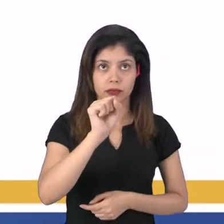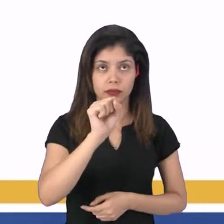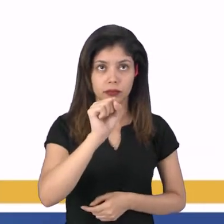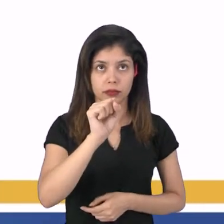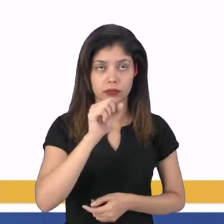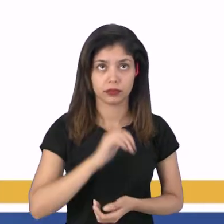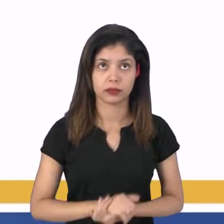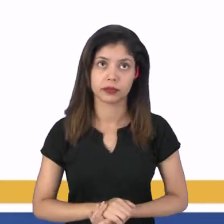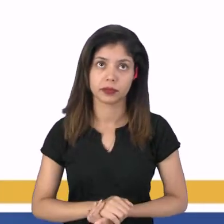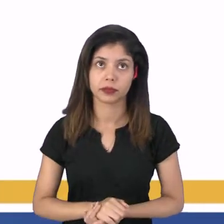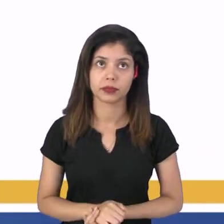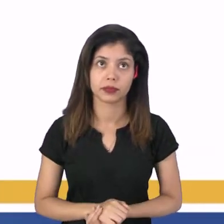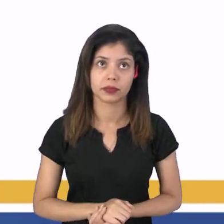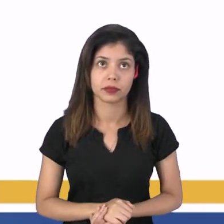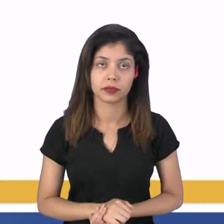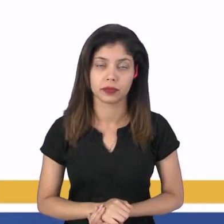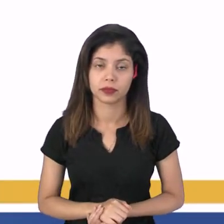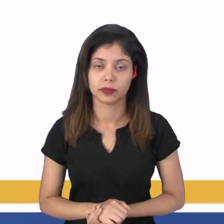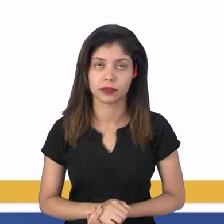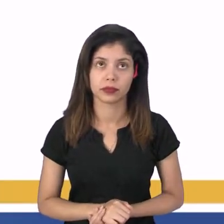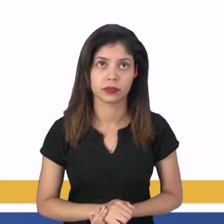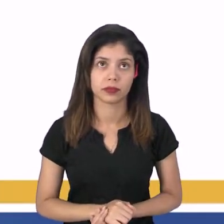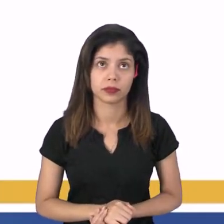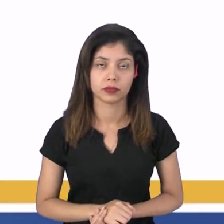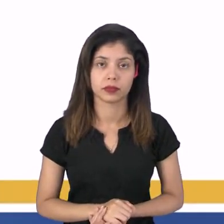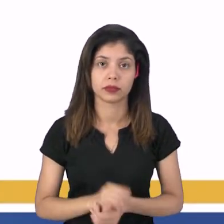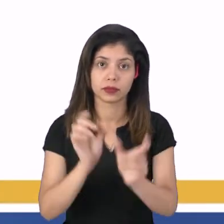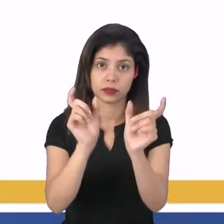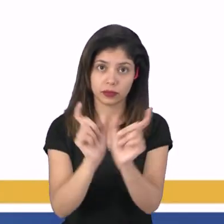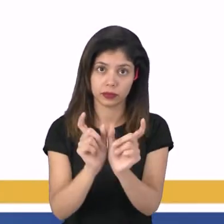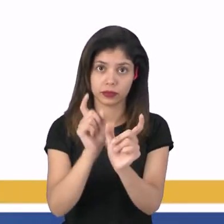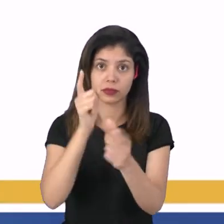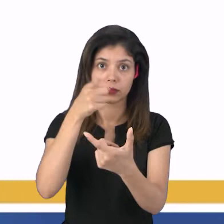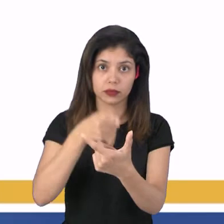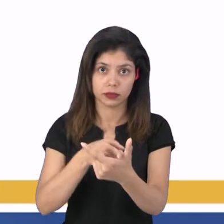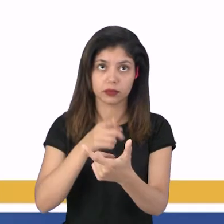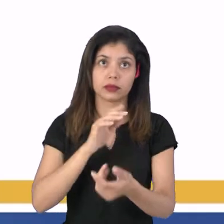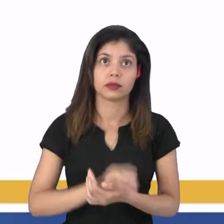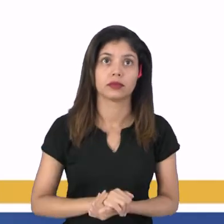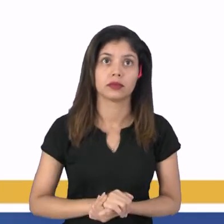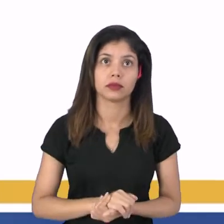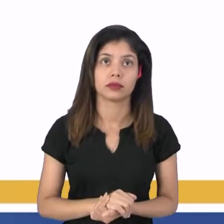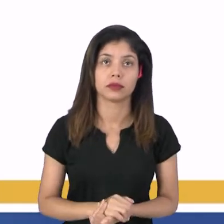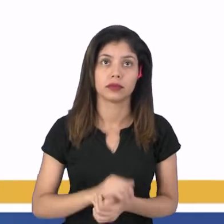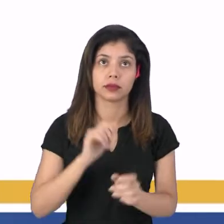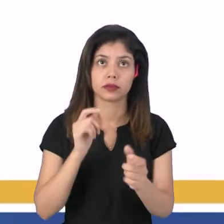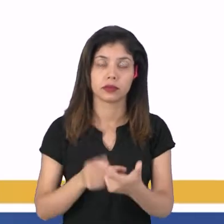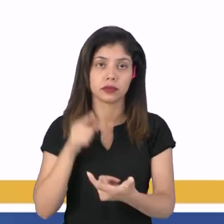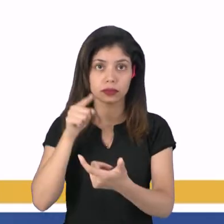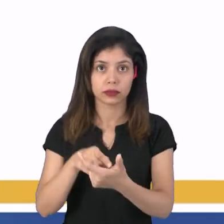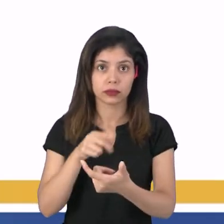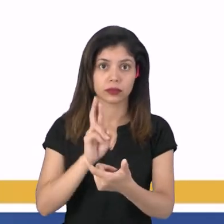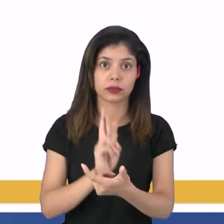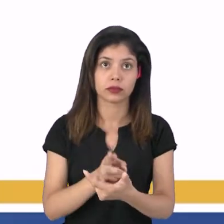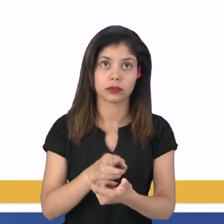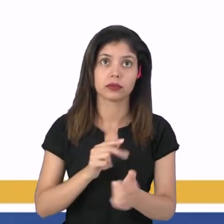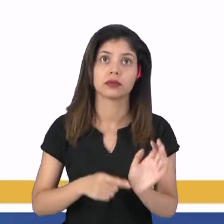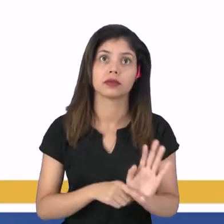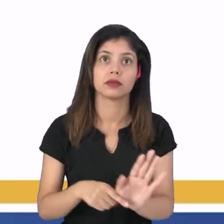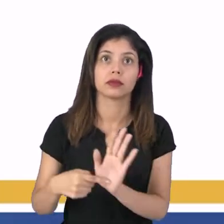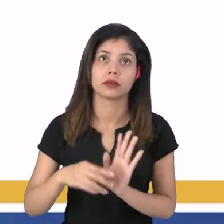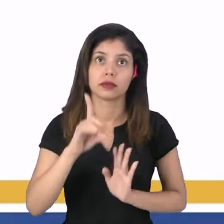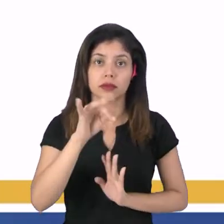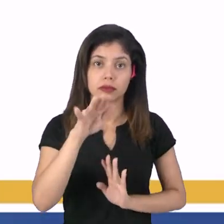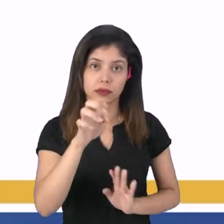palavra inicial, que é leal, e aí a gente percebe que tem o prefixo des, temos o radical leal e o sufixo, que é o